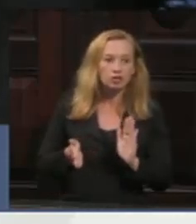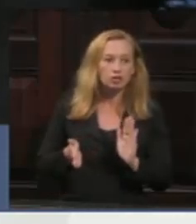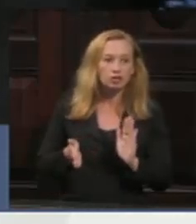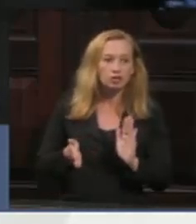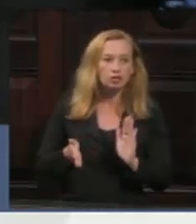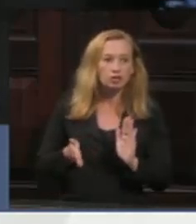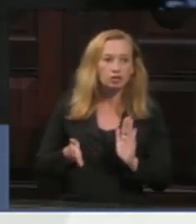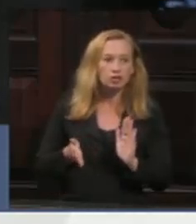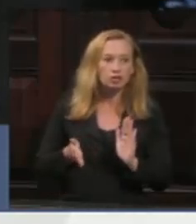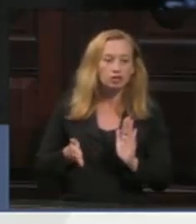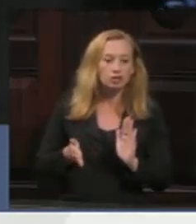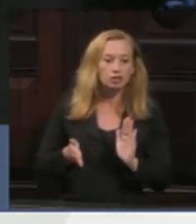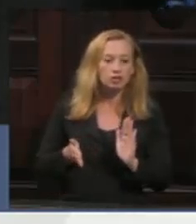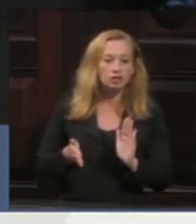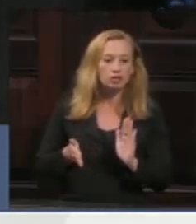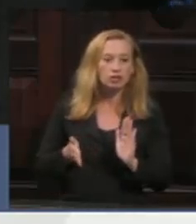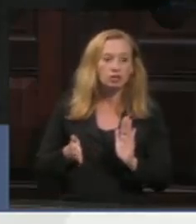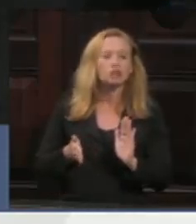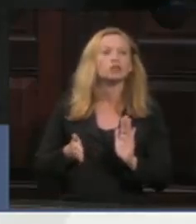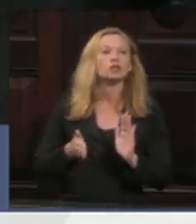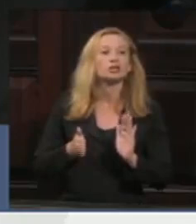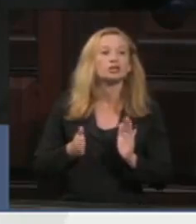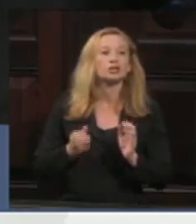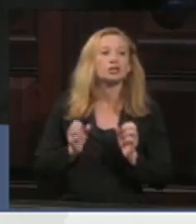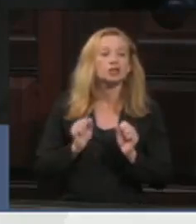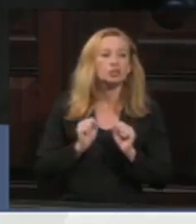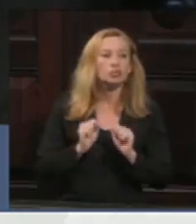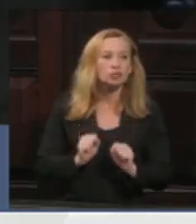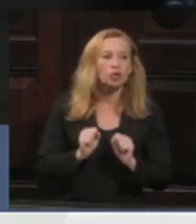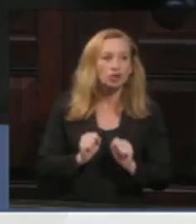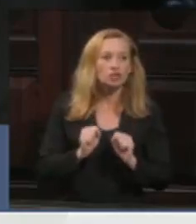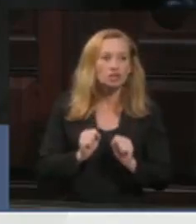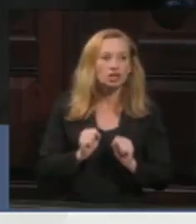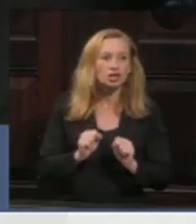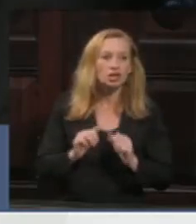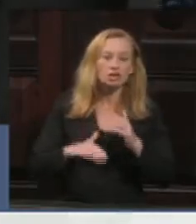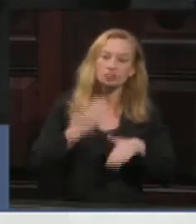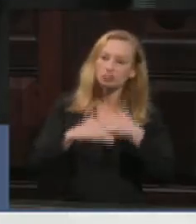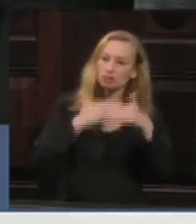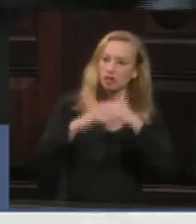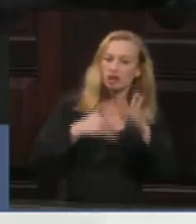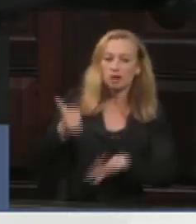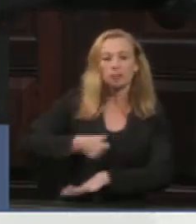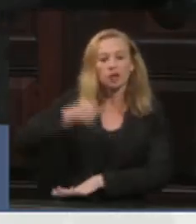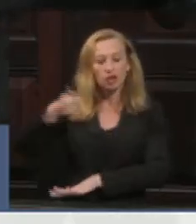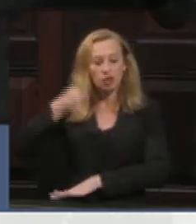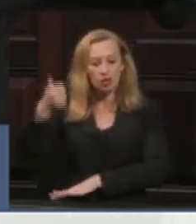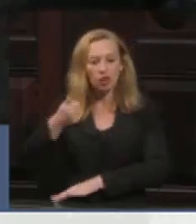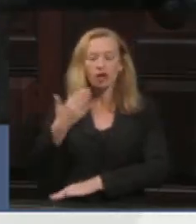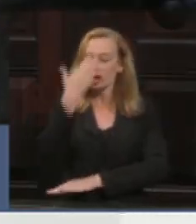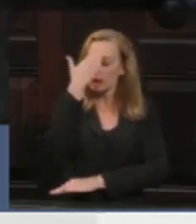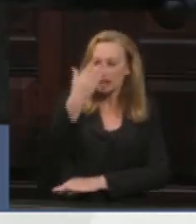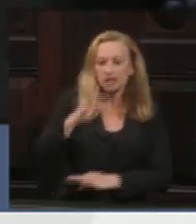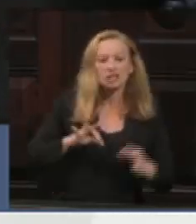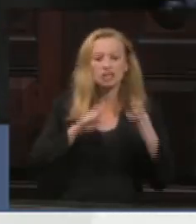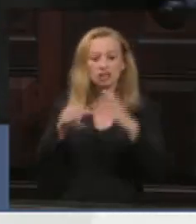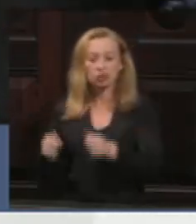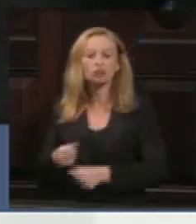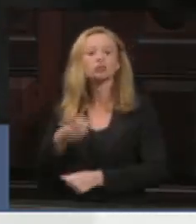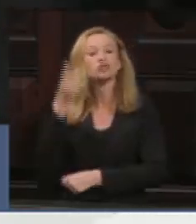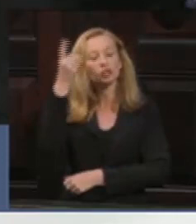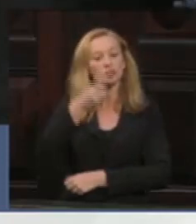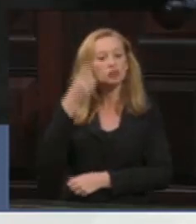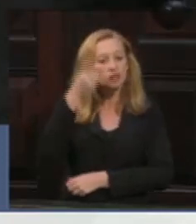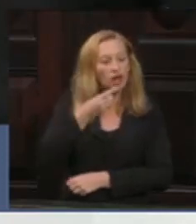corpo técnico, dos seus estudantes, daqueles que a constroem. Então, agradeço a todos os deputados, também fui procurado